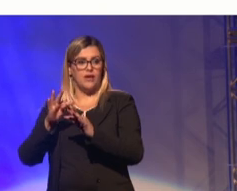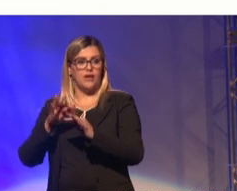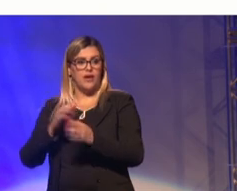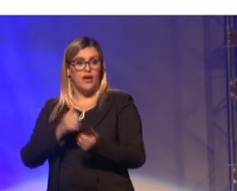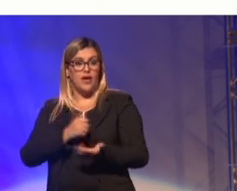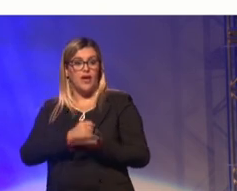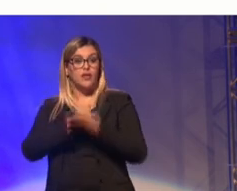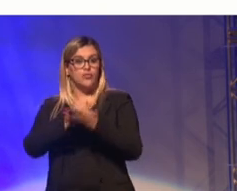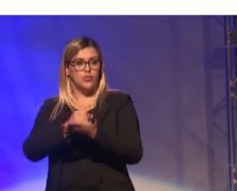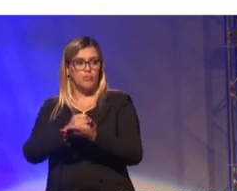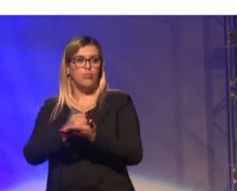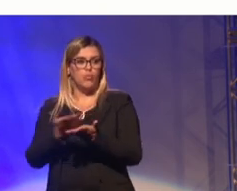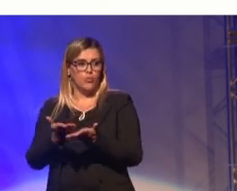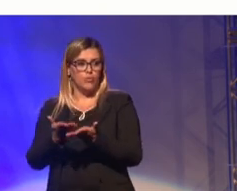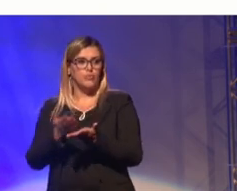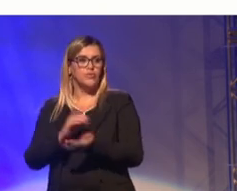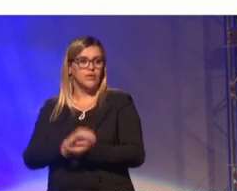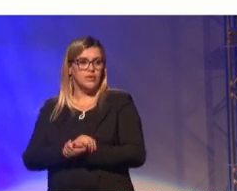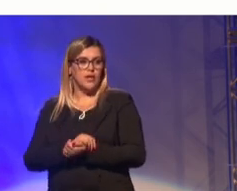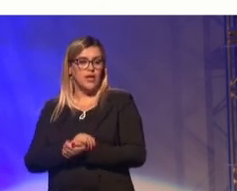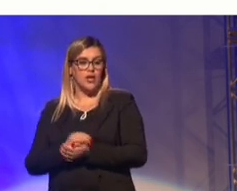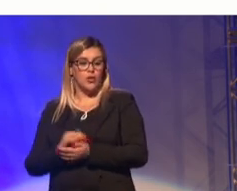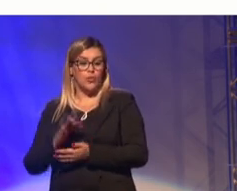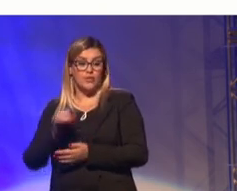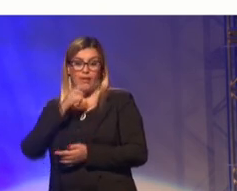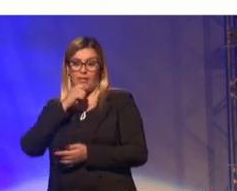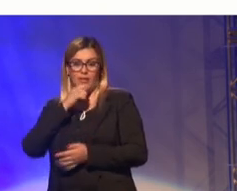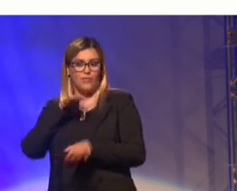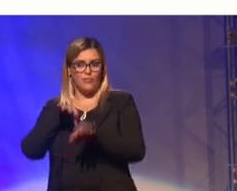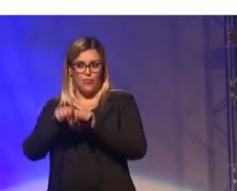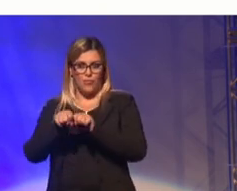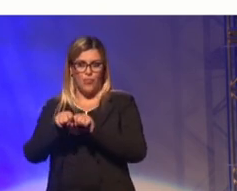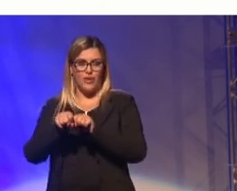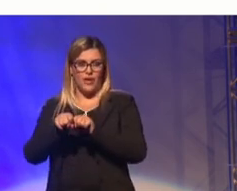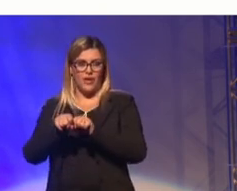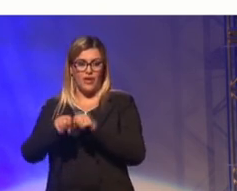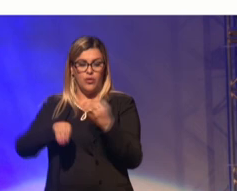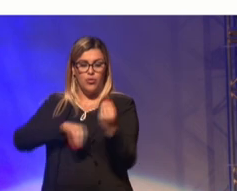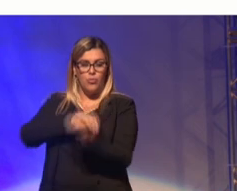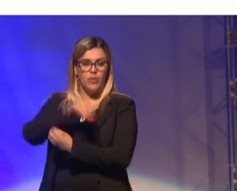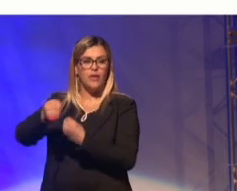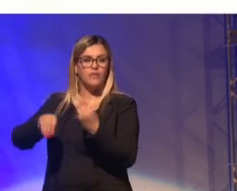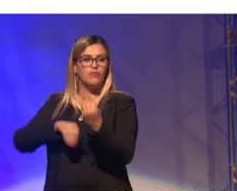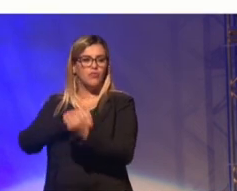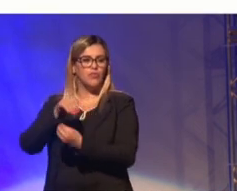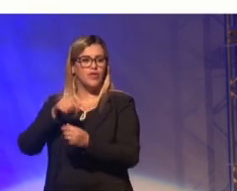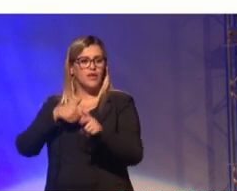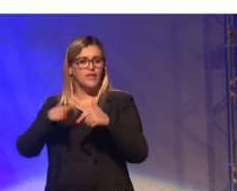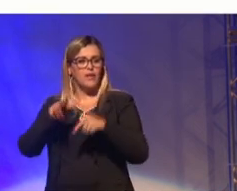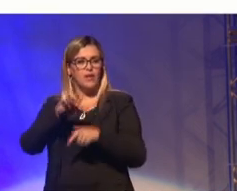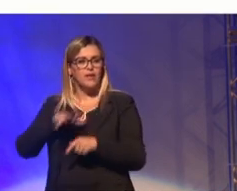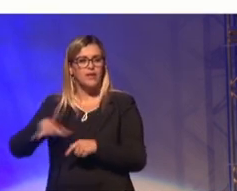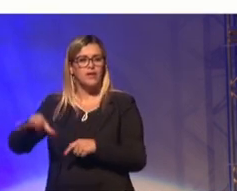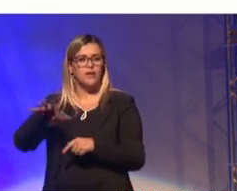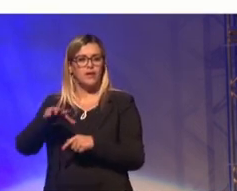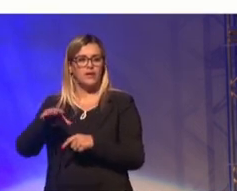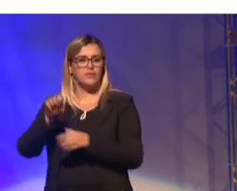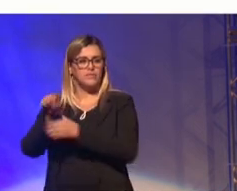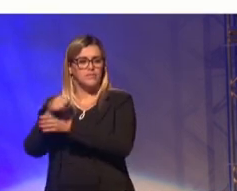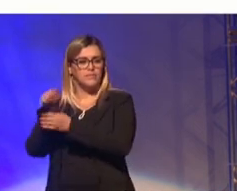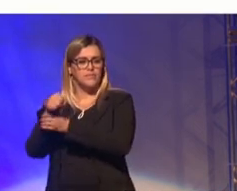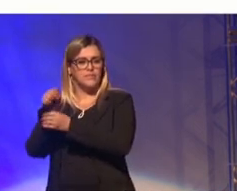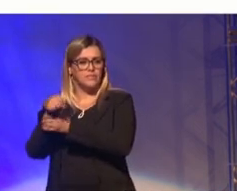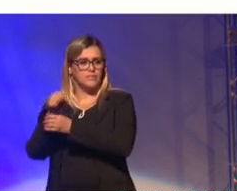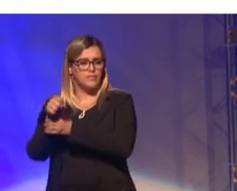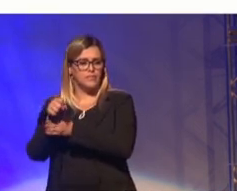nossos futuros colegas, né, que estão aí na formação, todo mundo que está envolvido em academia, né, em formação de novos